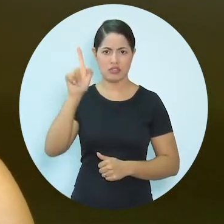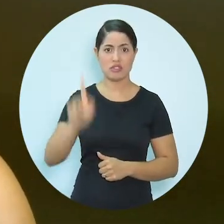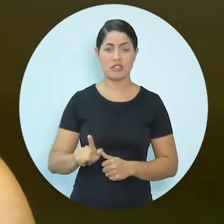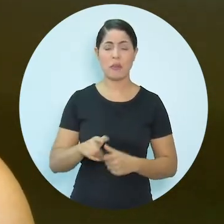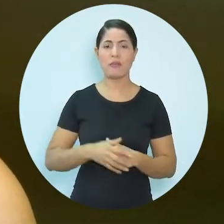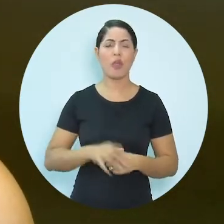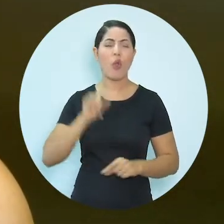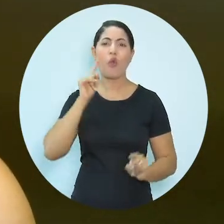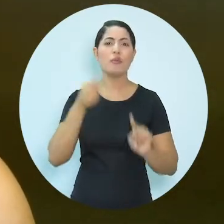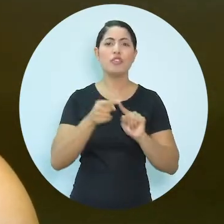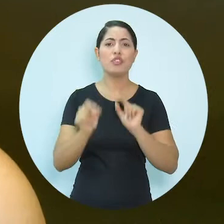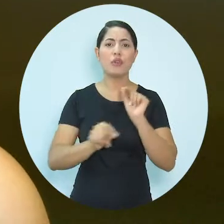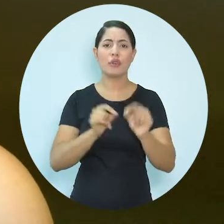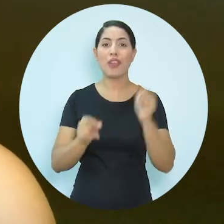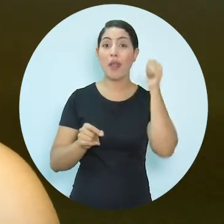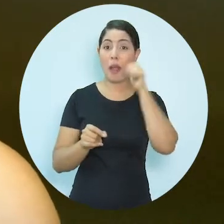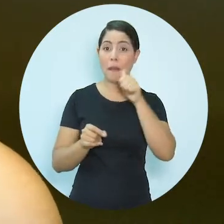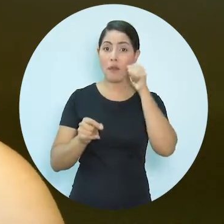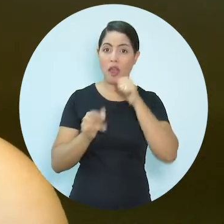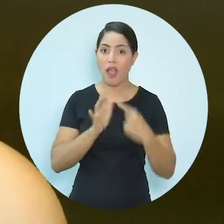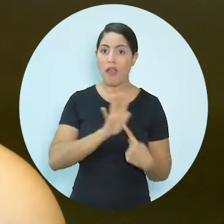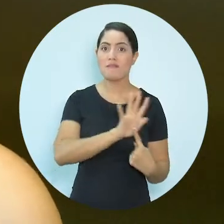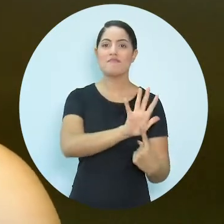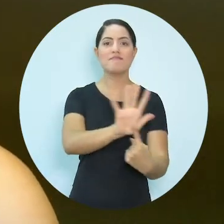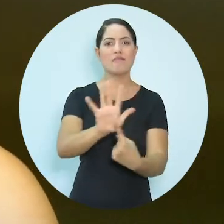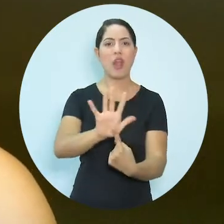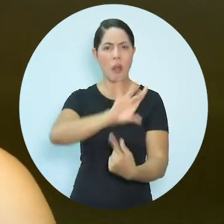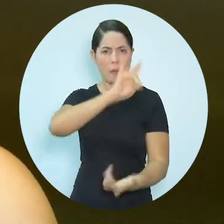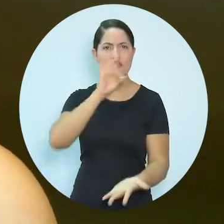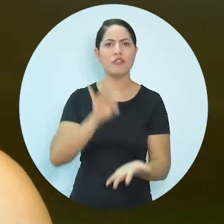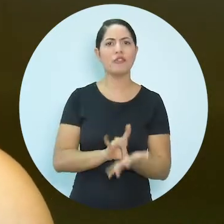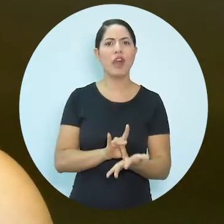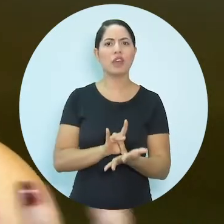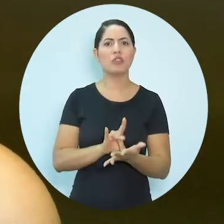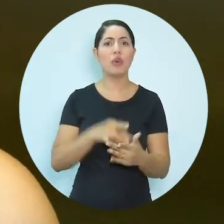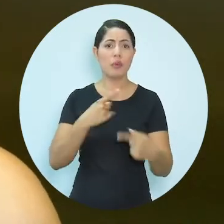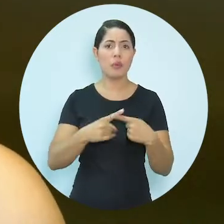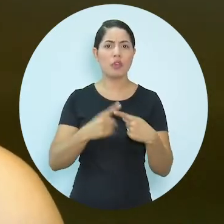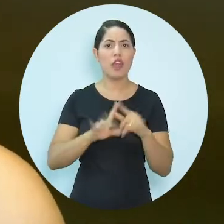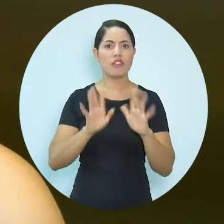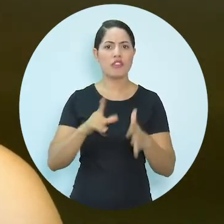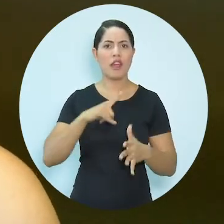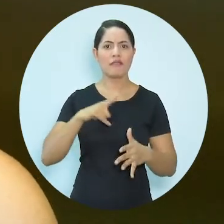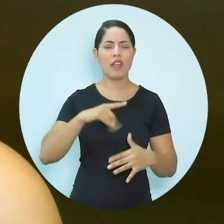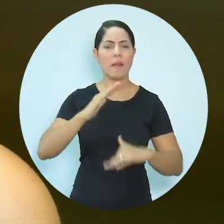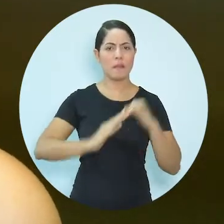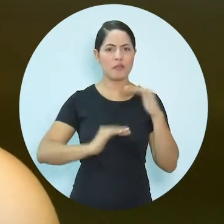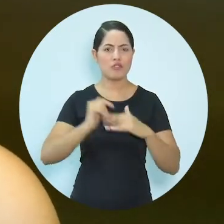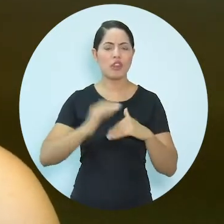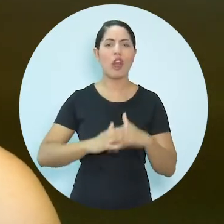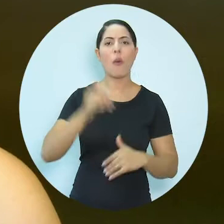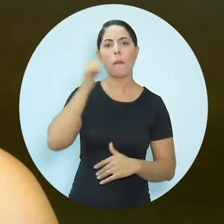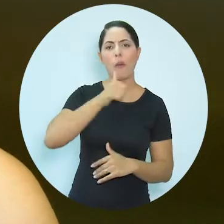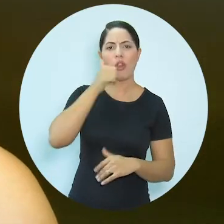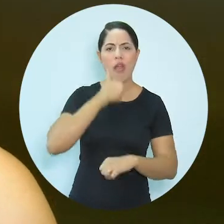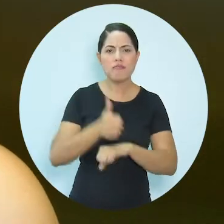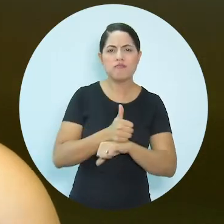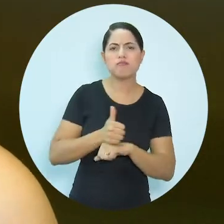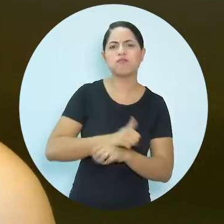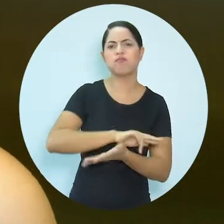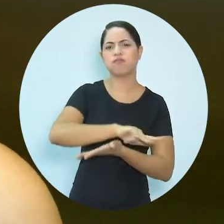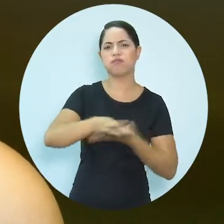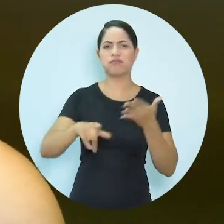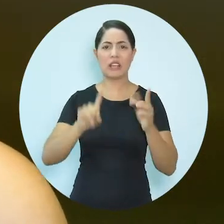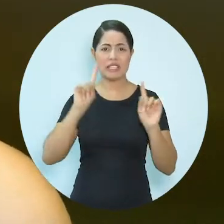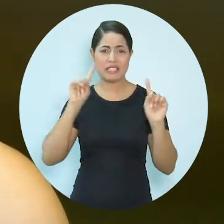gestão, que é justamente estimular o protagonismo da mulher e dar visibilidade às mulheres que estão no exercício da nossa profissão